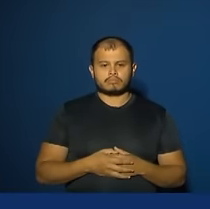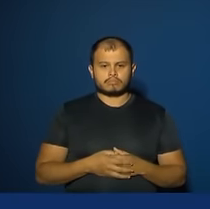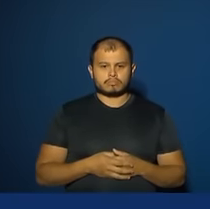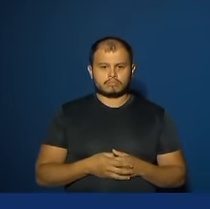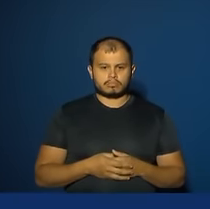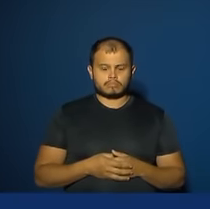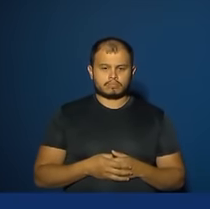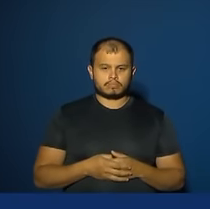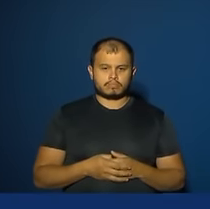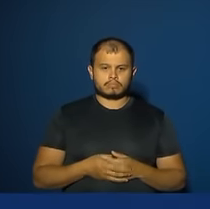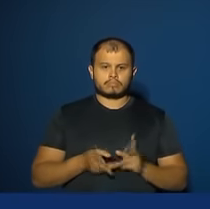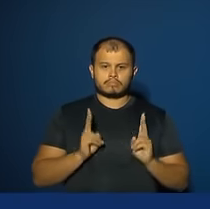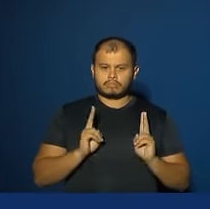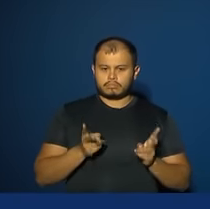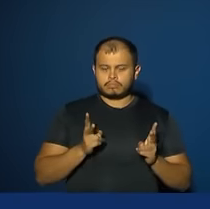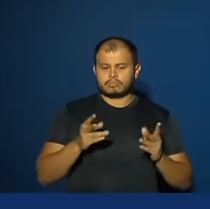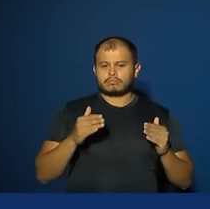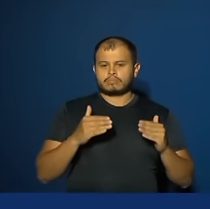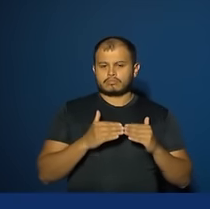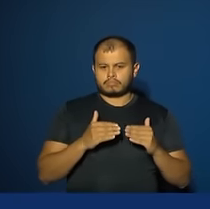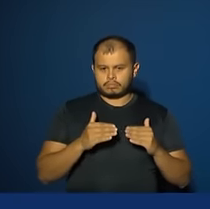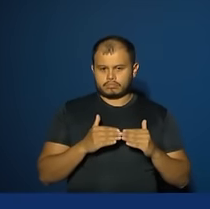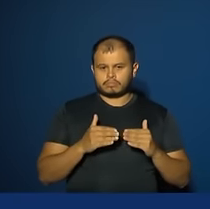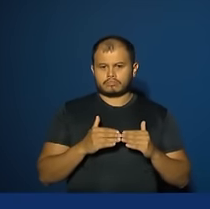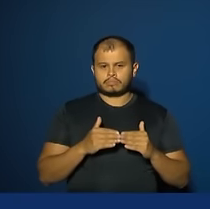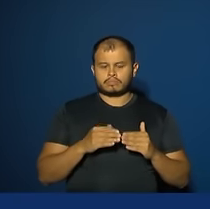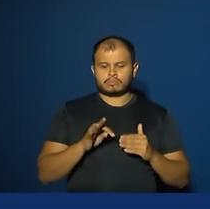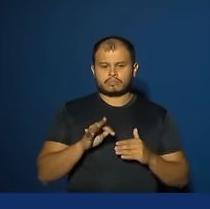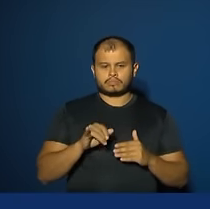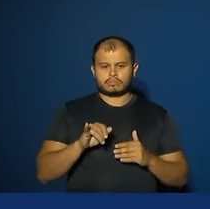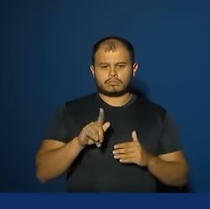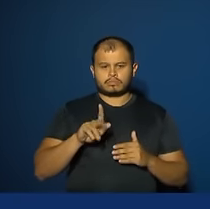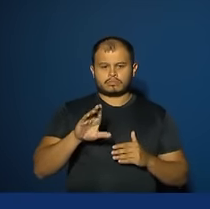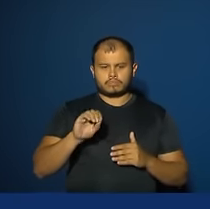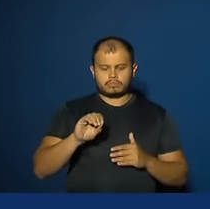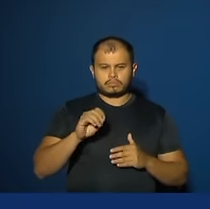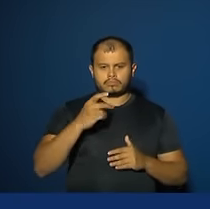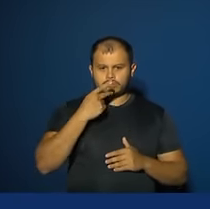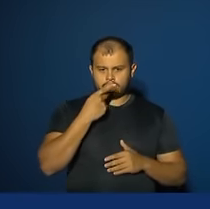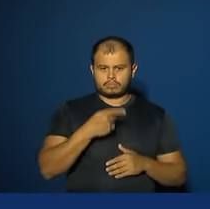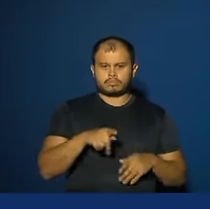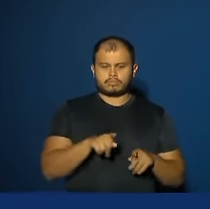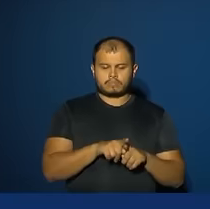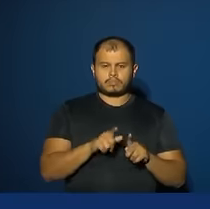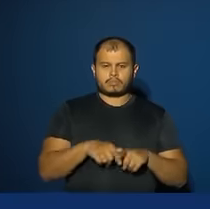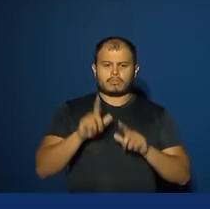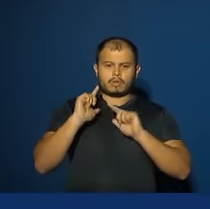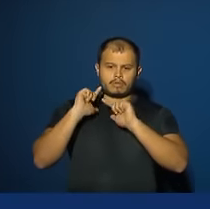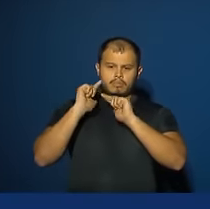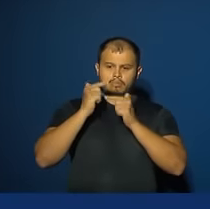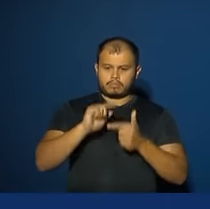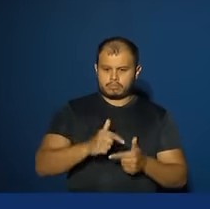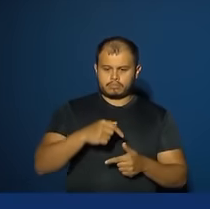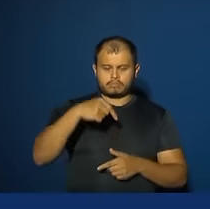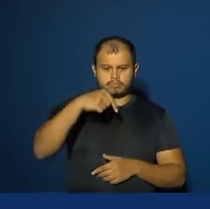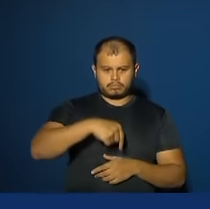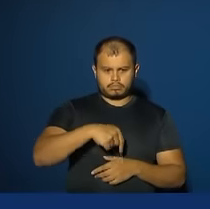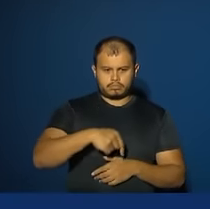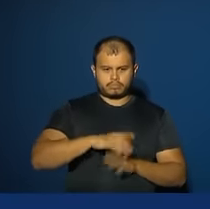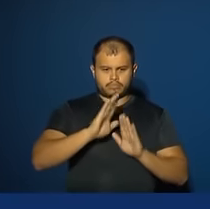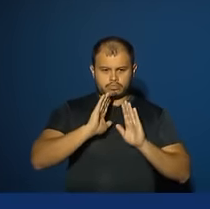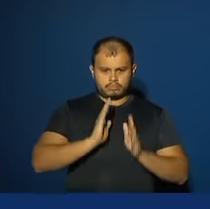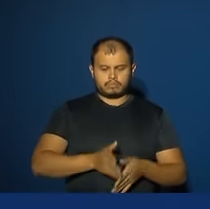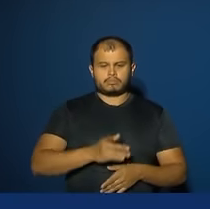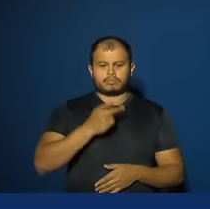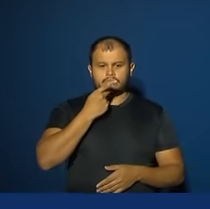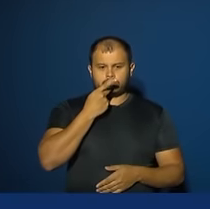Eu sim concordo com o que o Thiago disse, também é uma tradição nesse painel, o que o